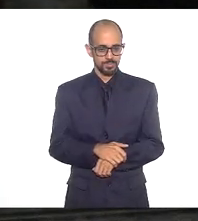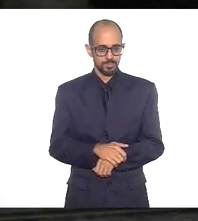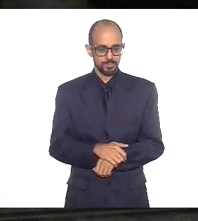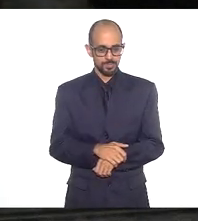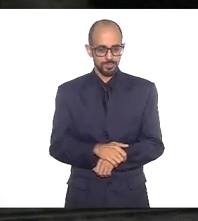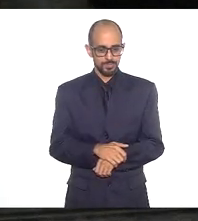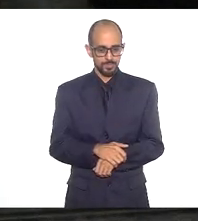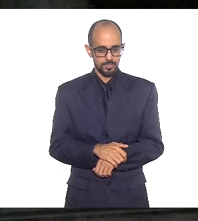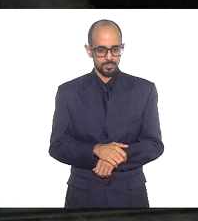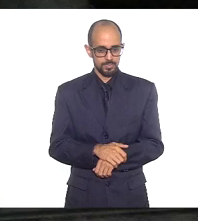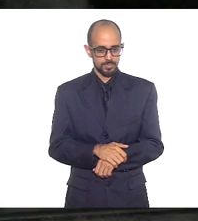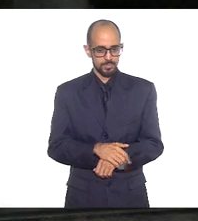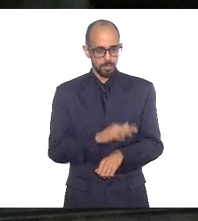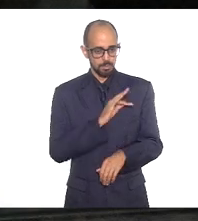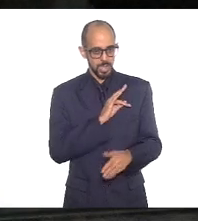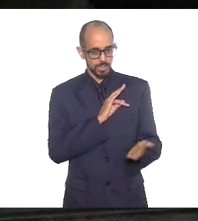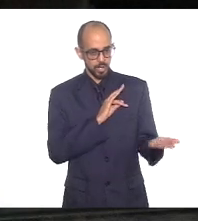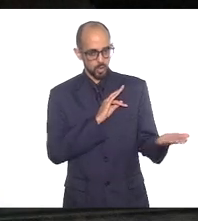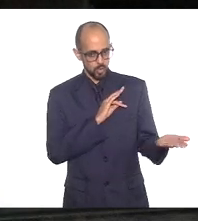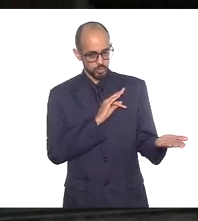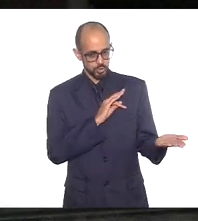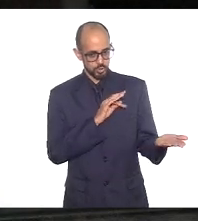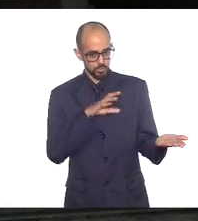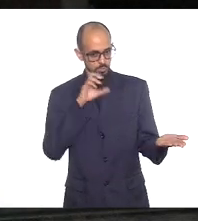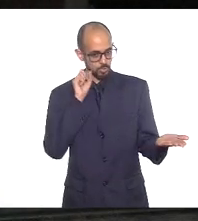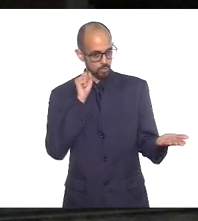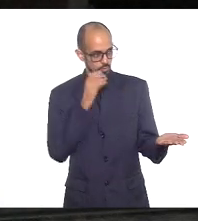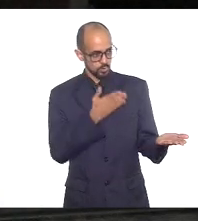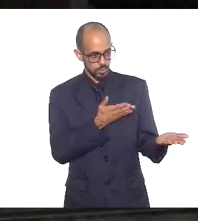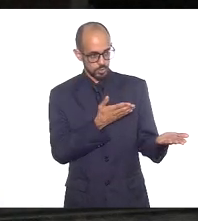Deputada Marta Rocha, a senhora está me ouvindo?